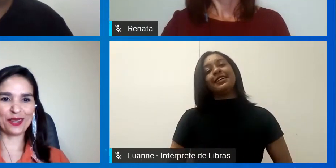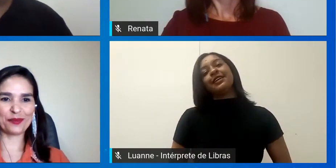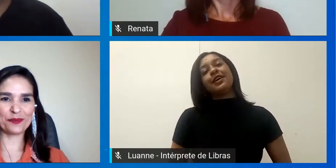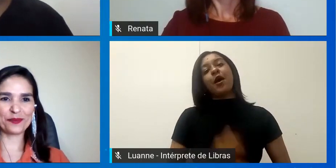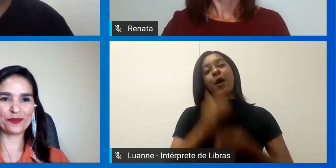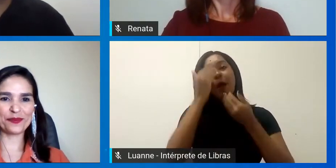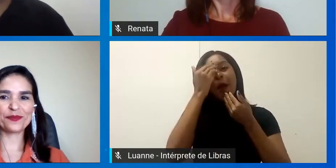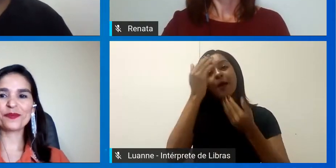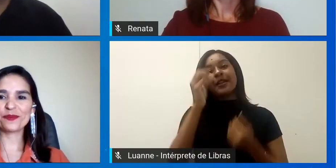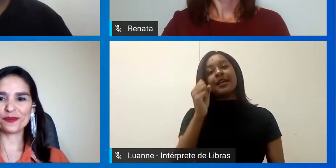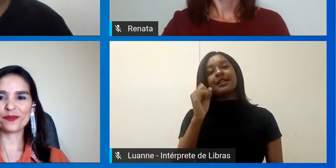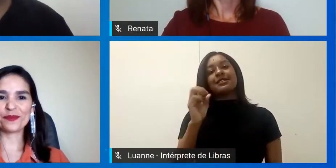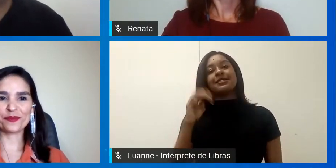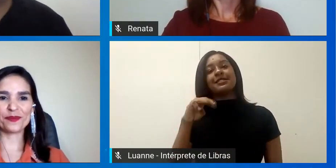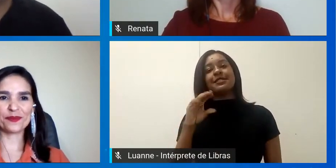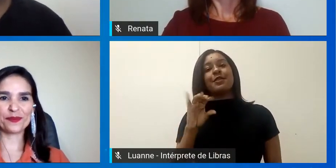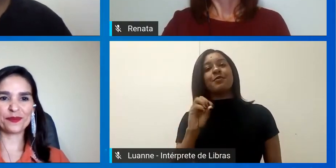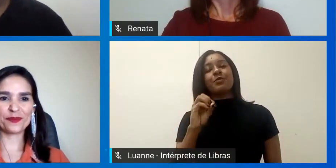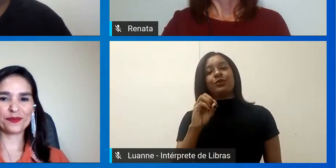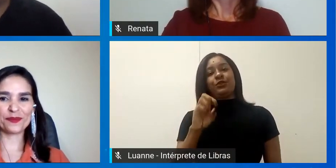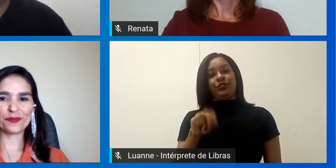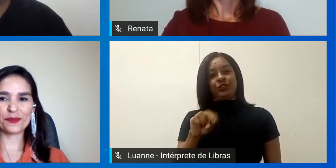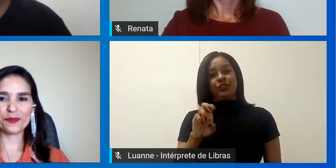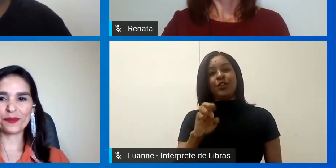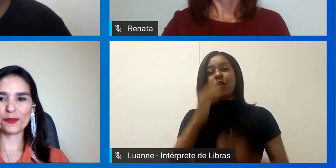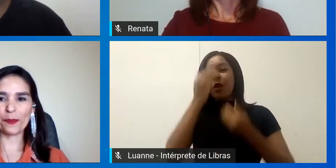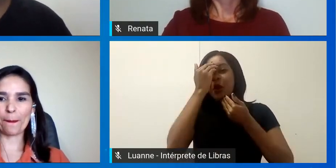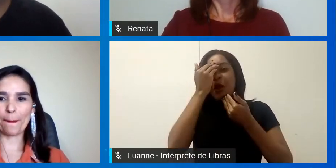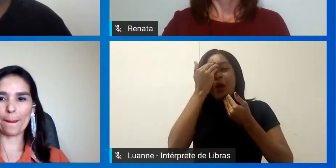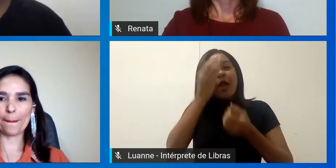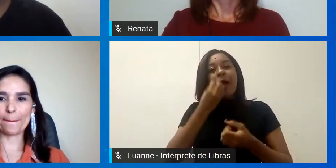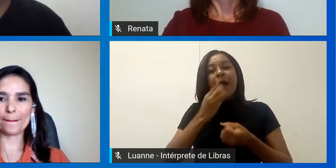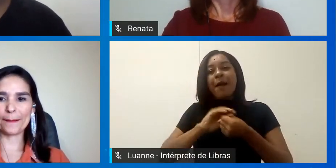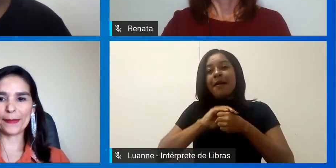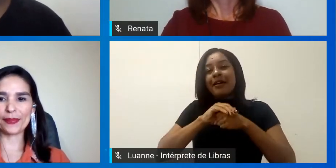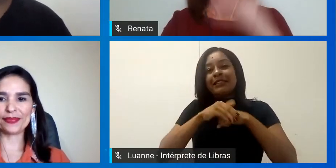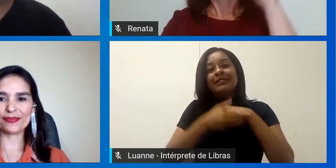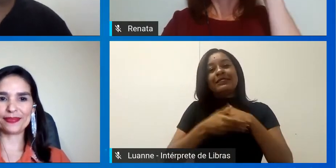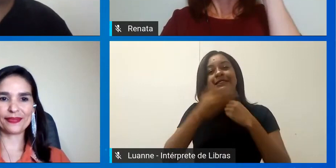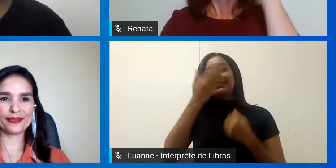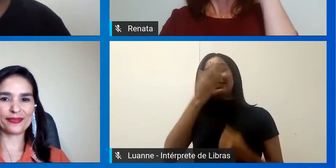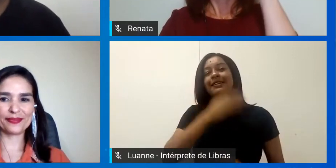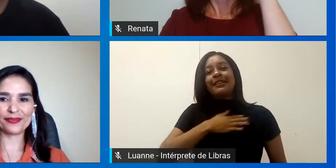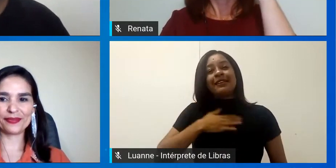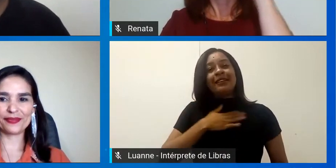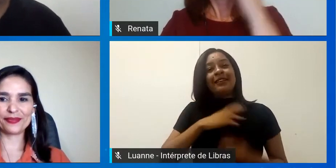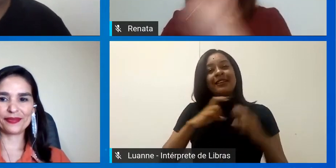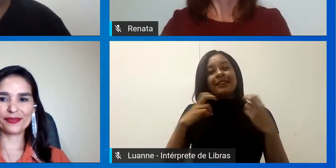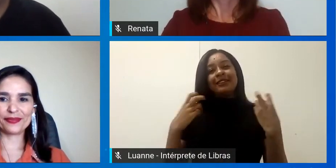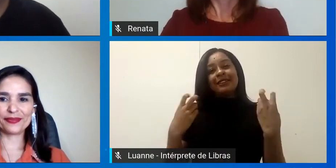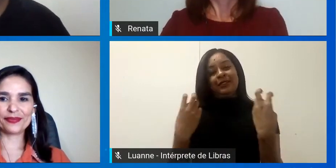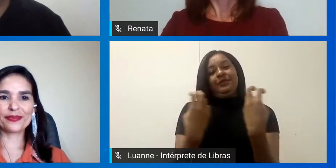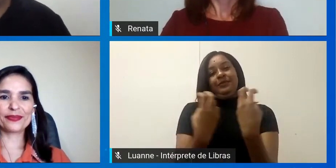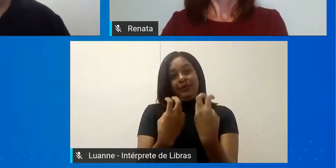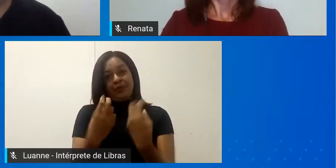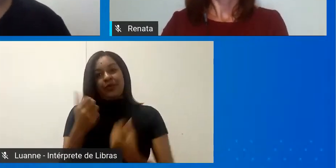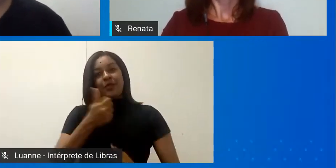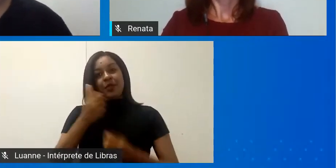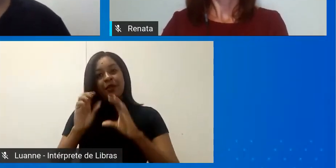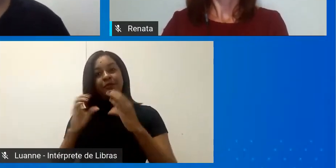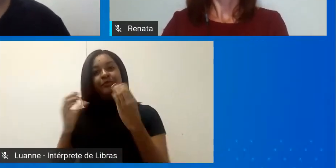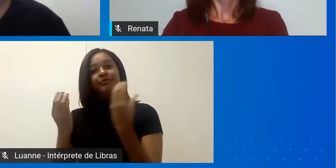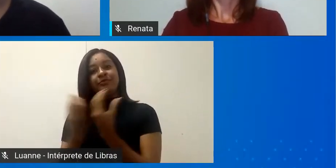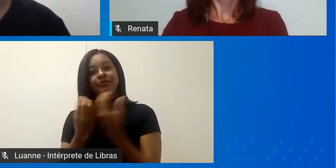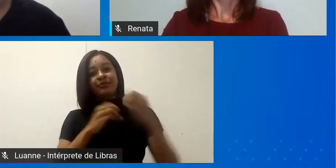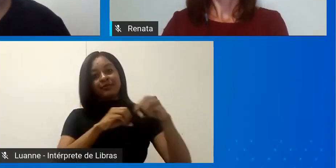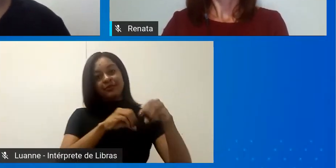Boa noite a todos Obrigado pela presença e mais uma mesa redonda do primeiro Congresso Internacional de educação escolar é um